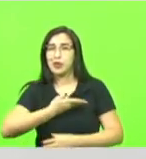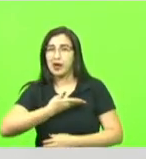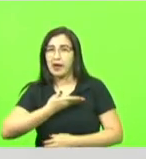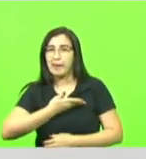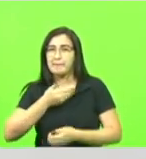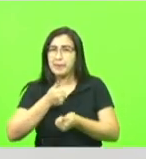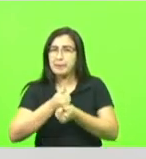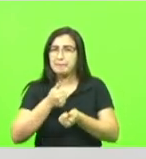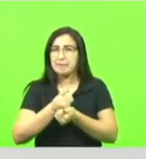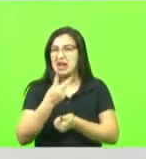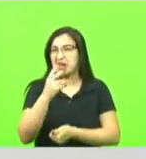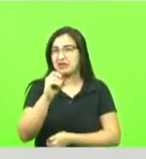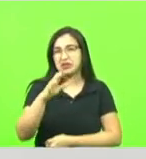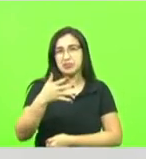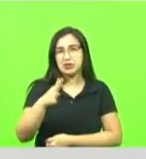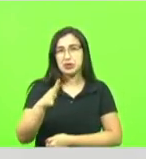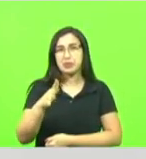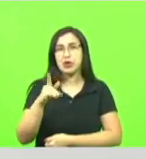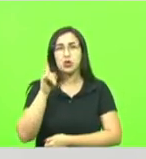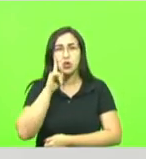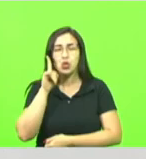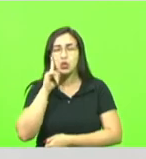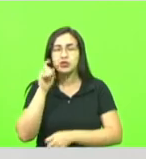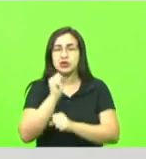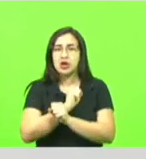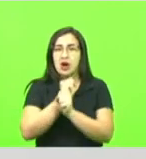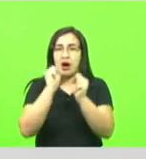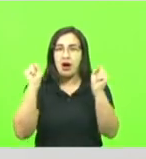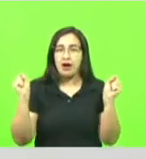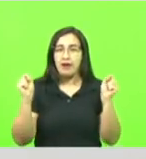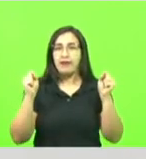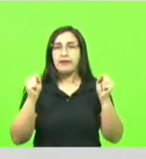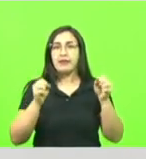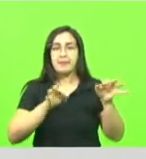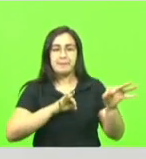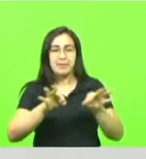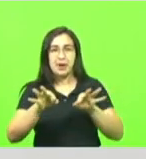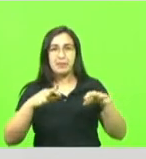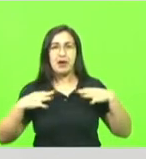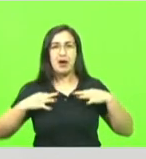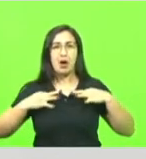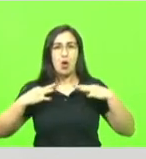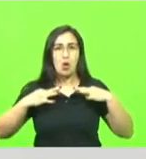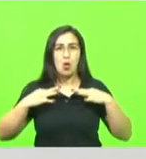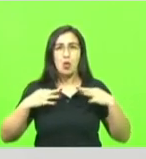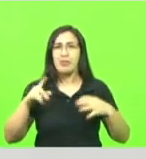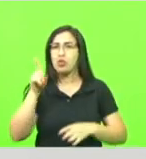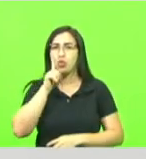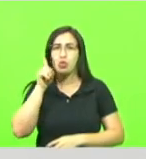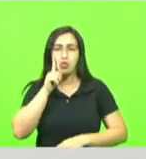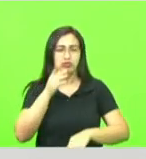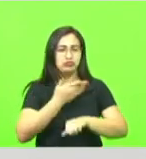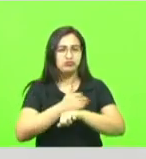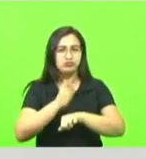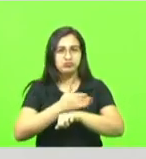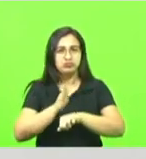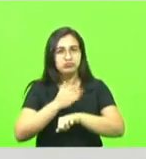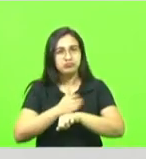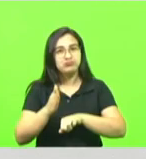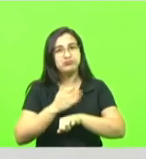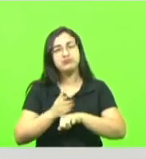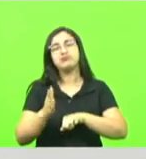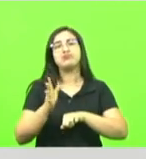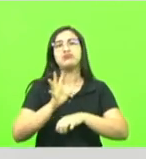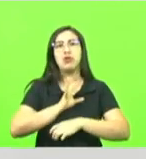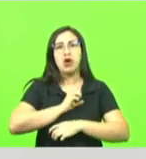que um ritual. Acorda de manhã, prepara a farda e prepara o coturno, e diariamente fazendo treinamento, busca servir com amor e com paixão.